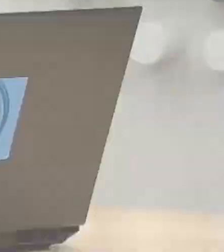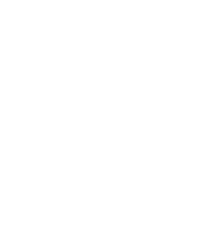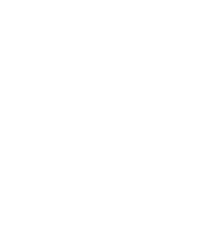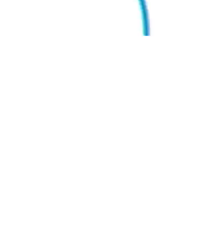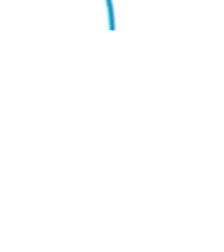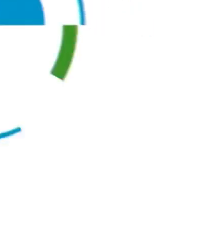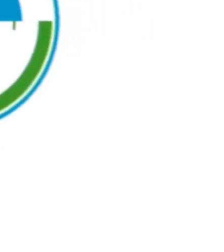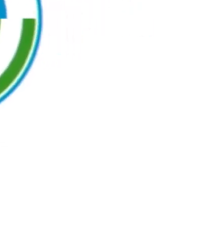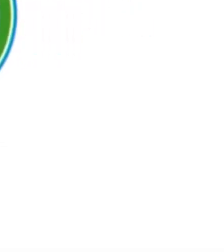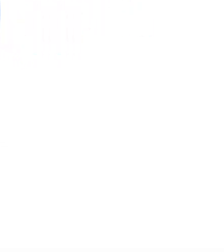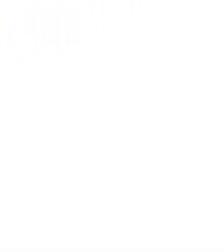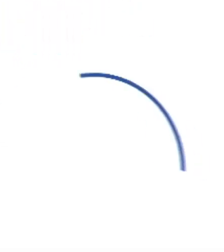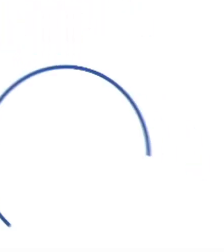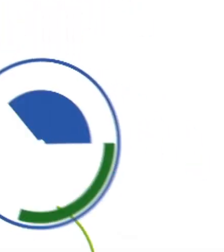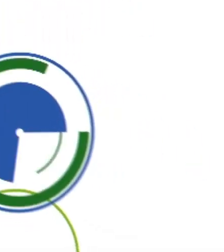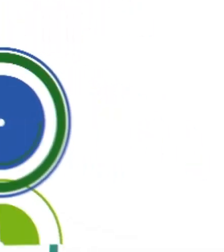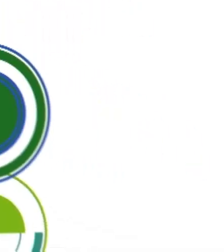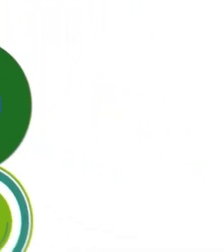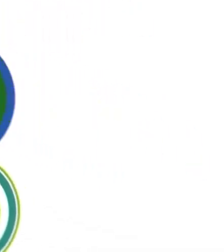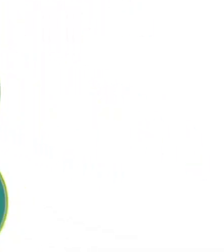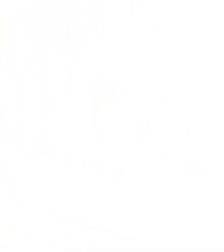E aí